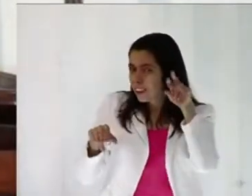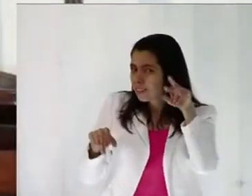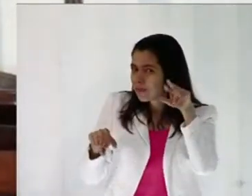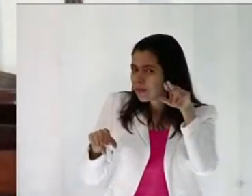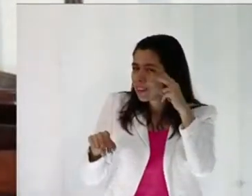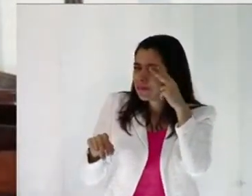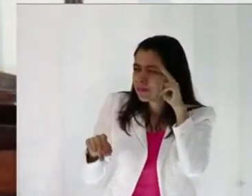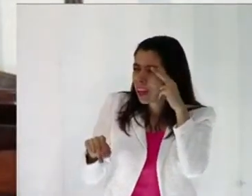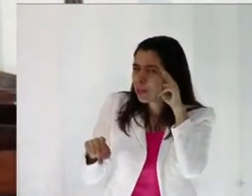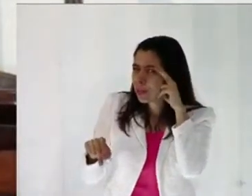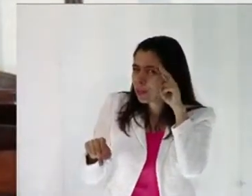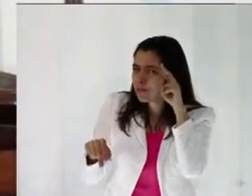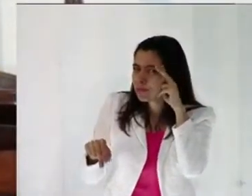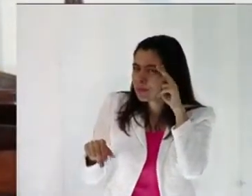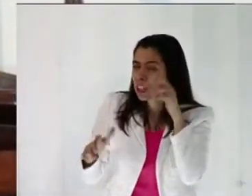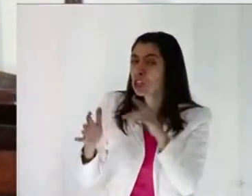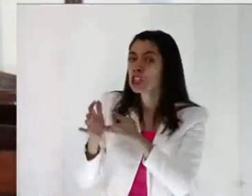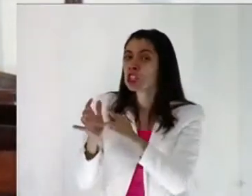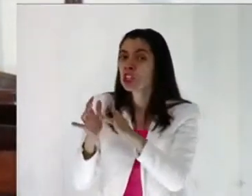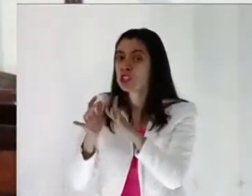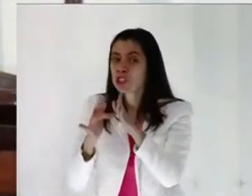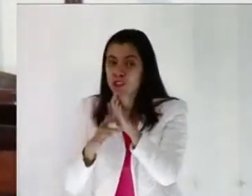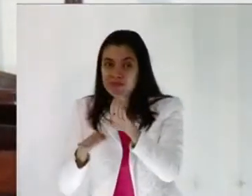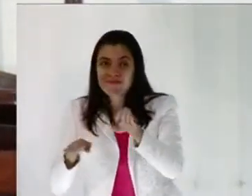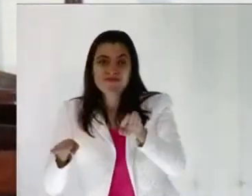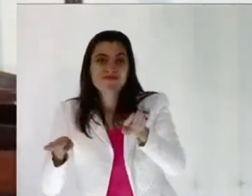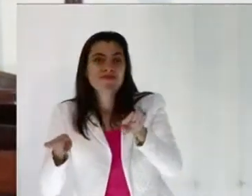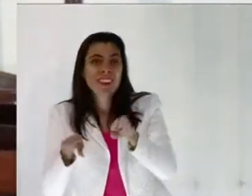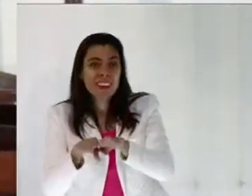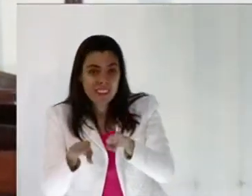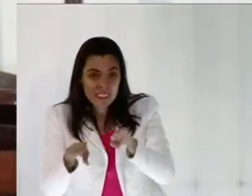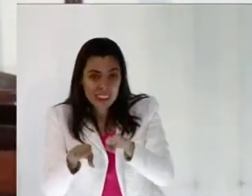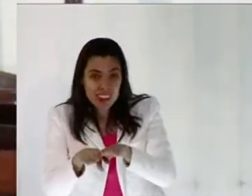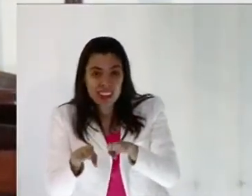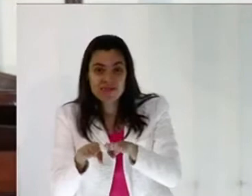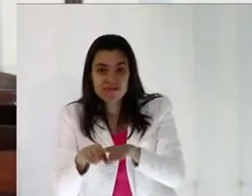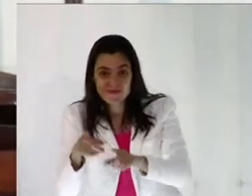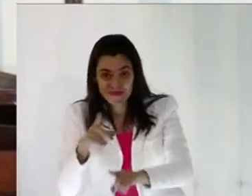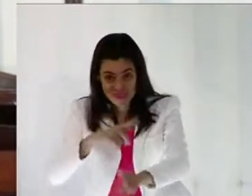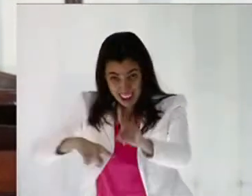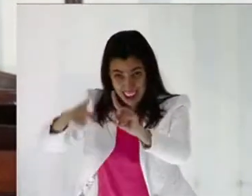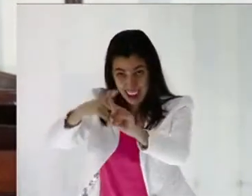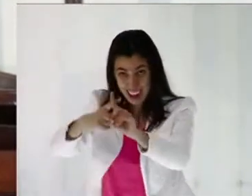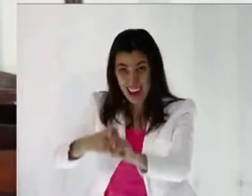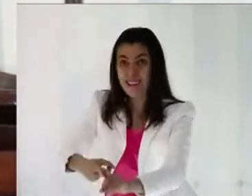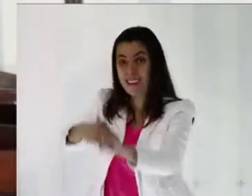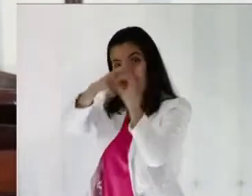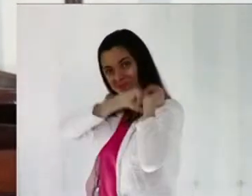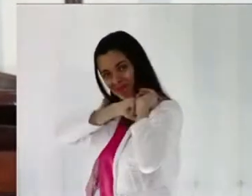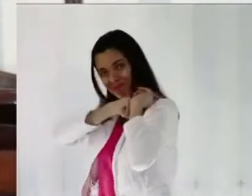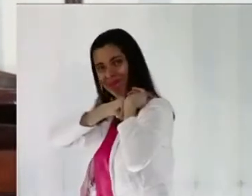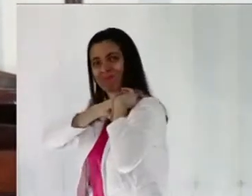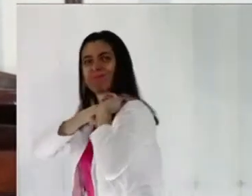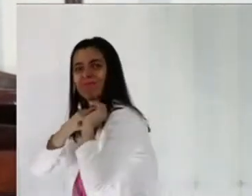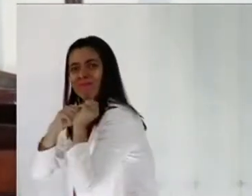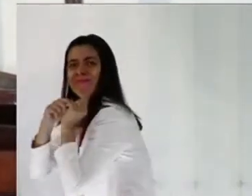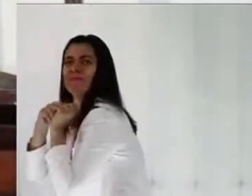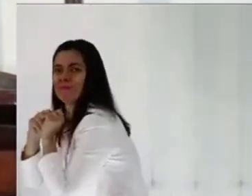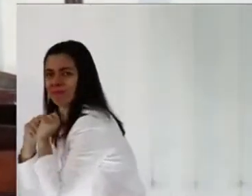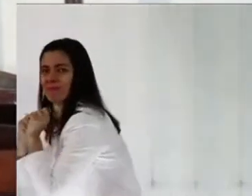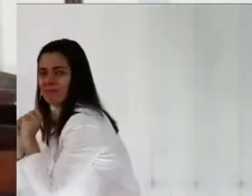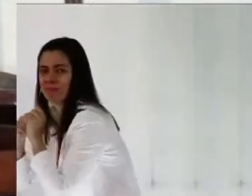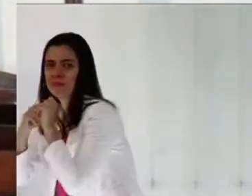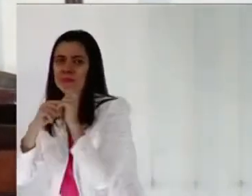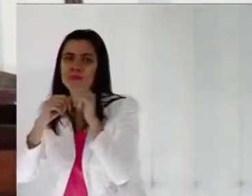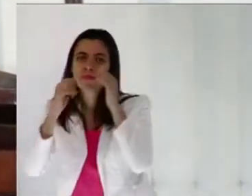ir para as páginas do Novo Testamento e lembrar que o nosso Senhor Jesus também levou sobre si a cruz. Ele